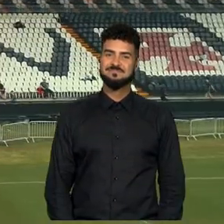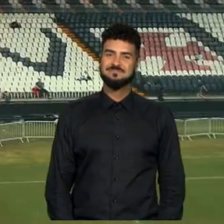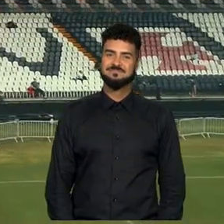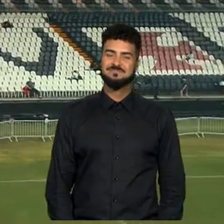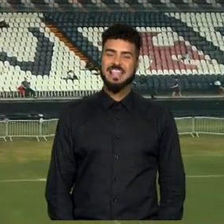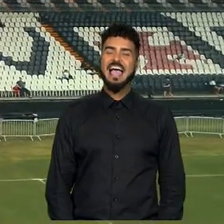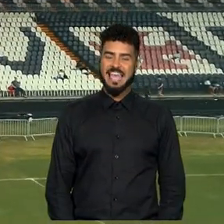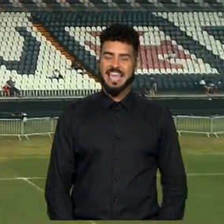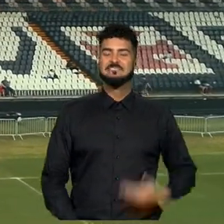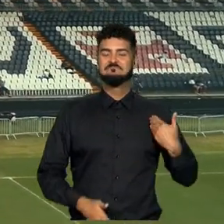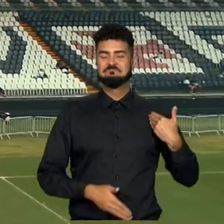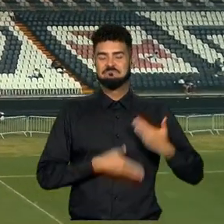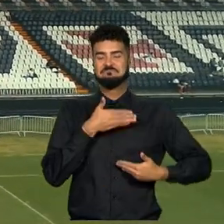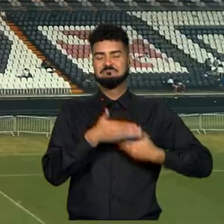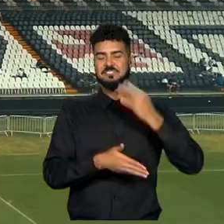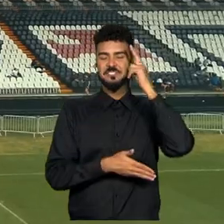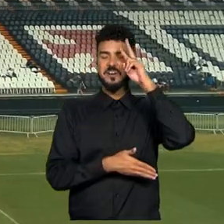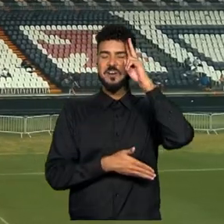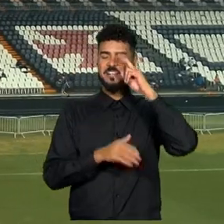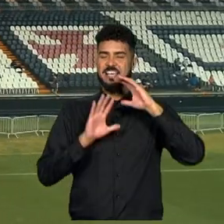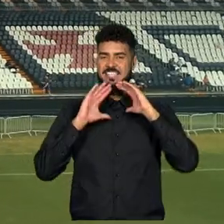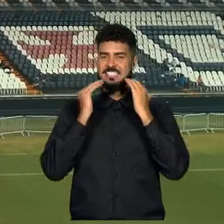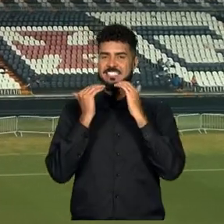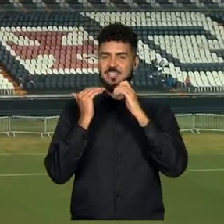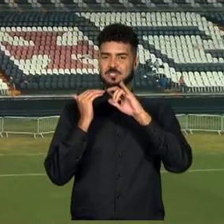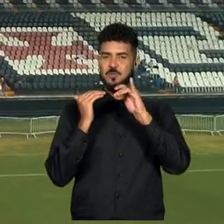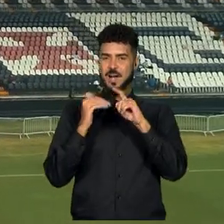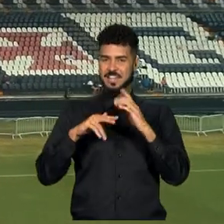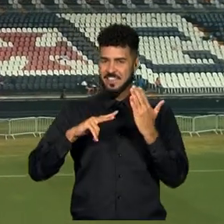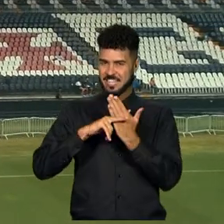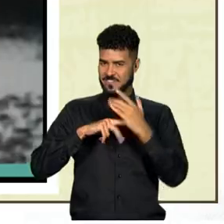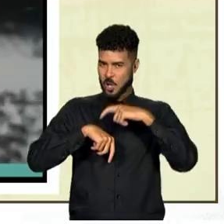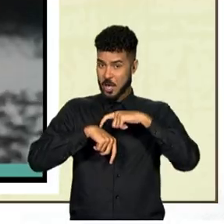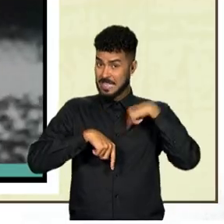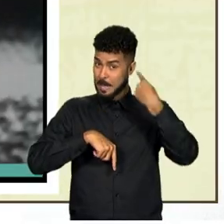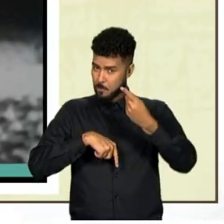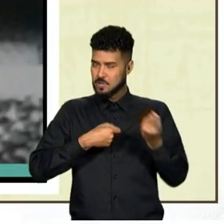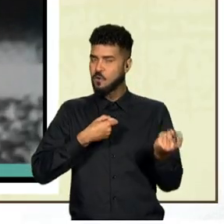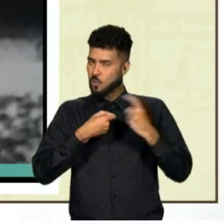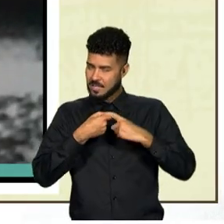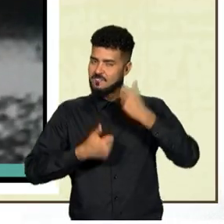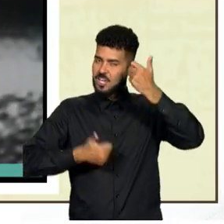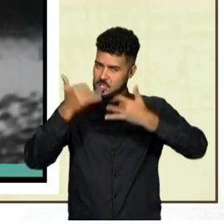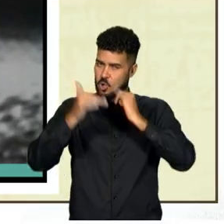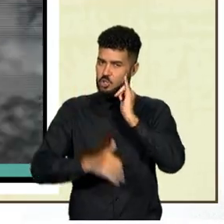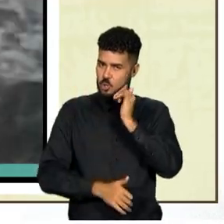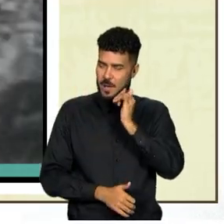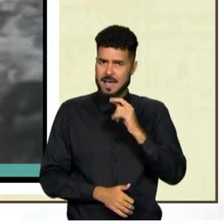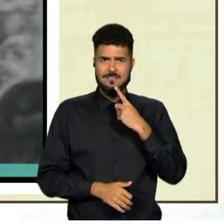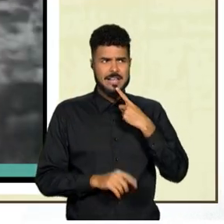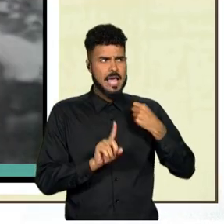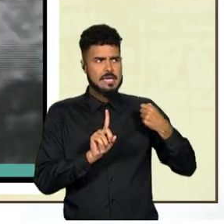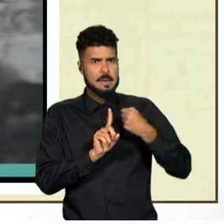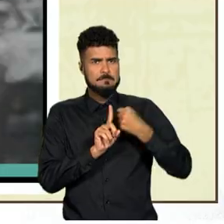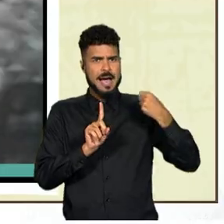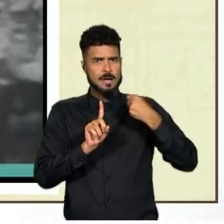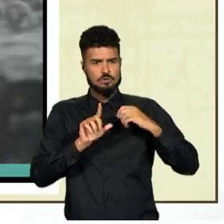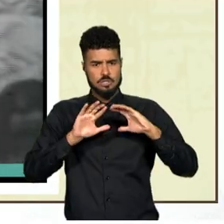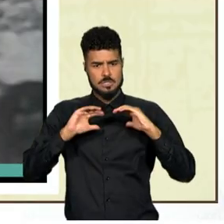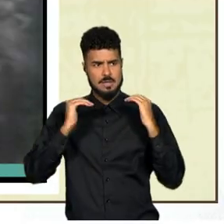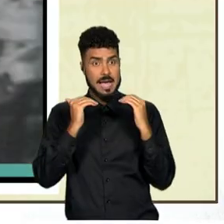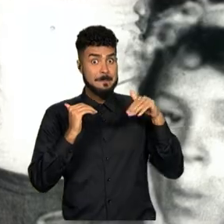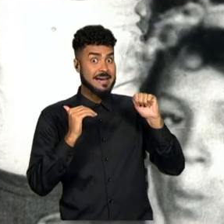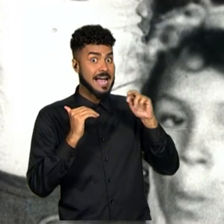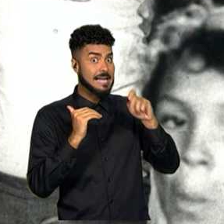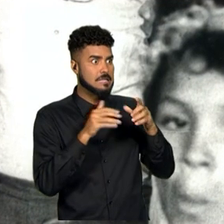A trajetória de São Januário continua no próximo bloco. Vamos passar pelo impacto da construção do